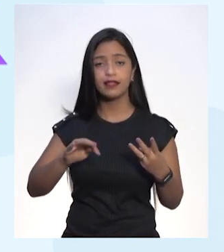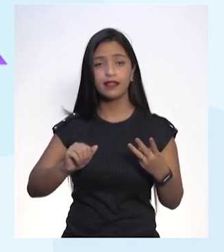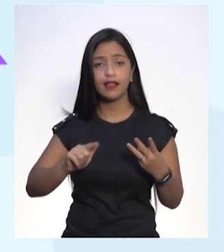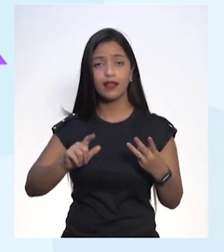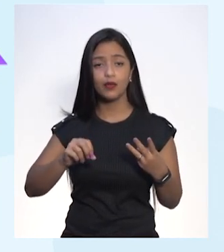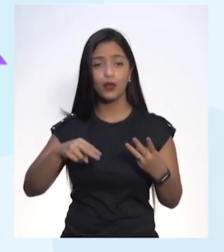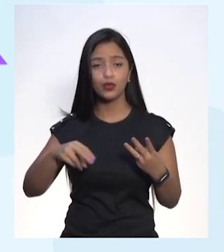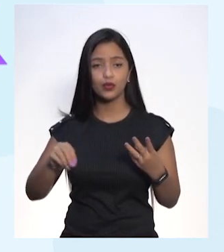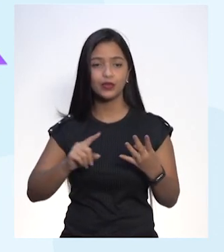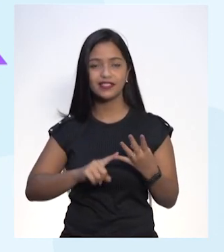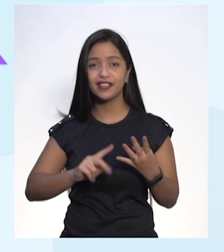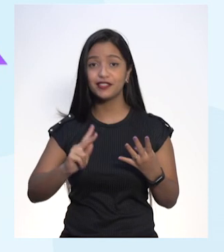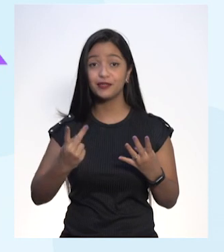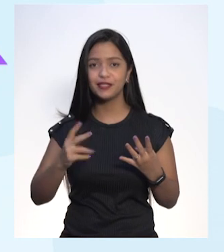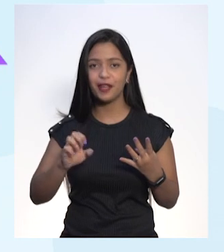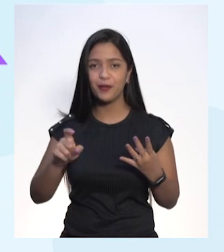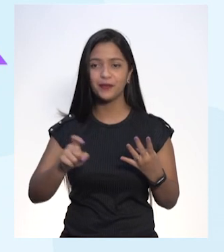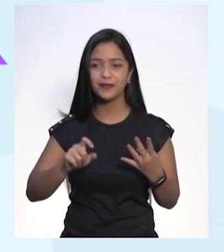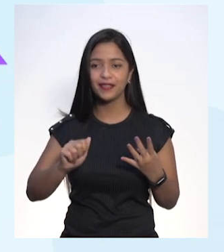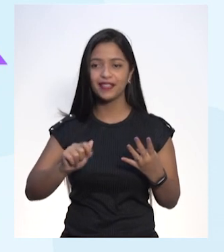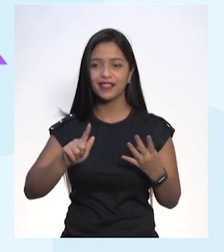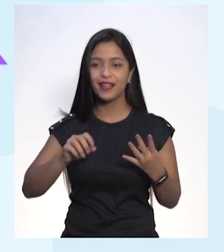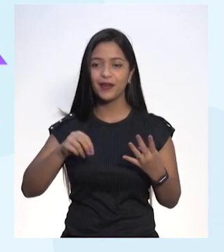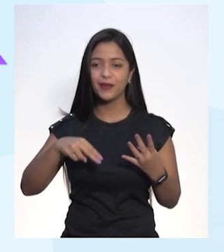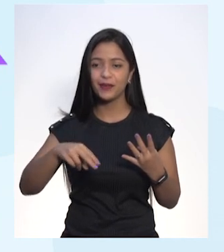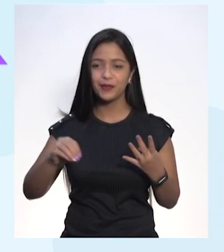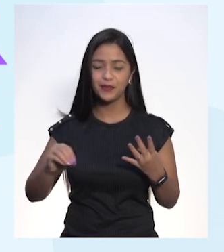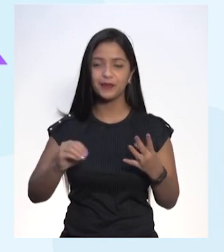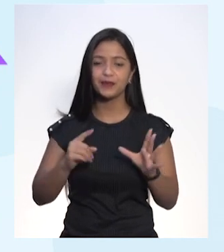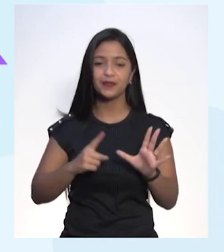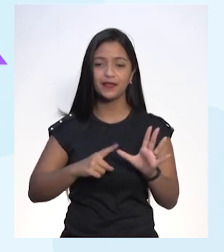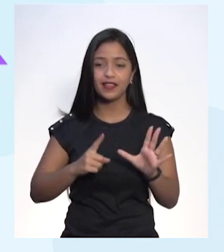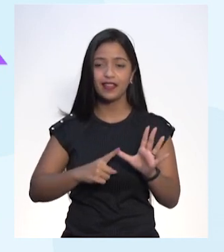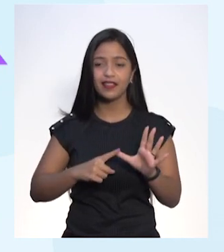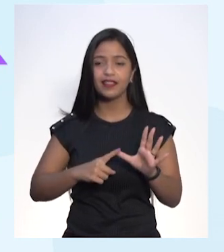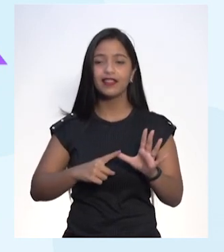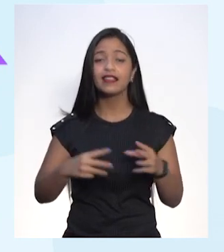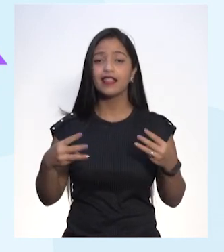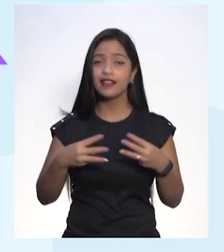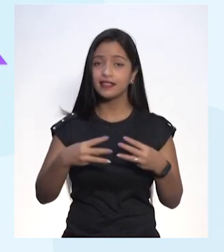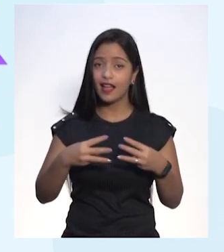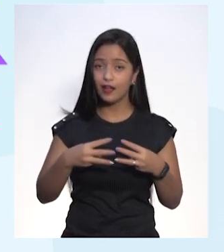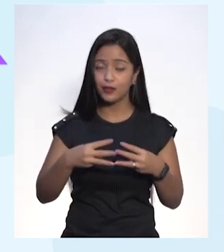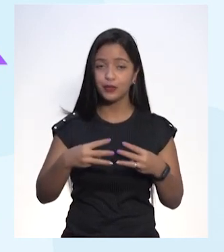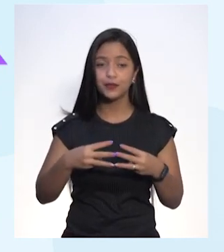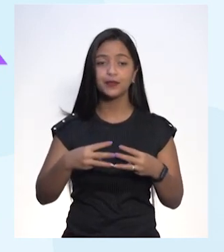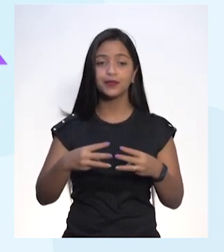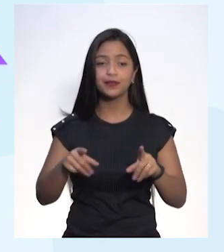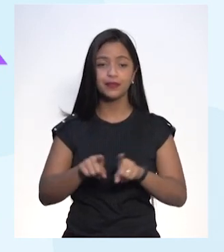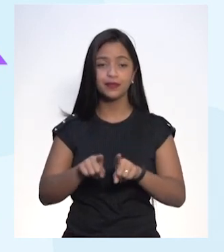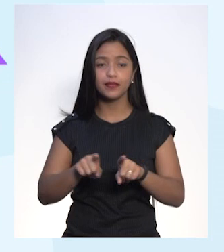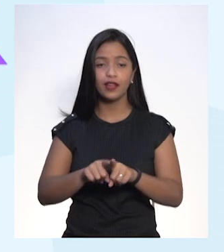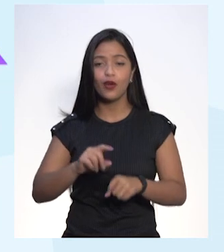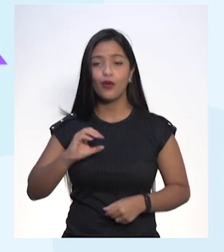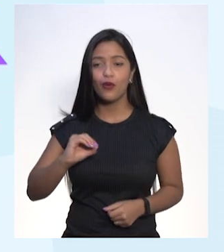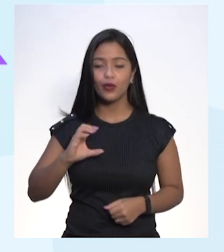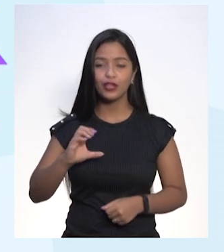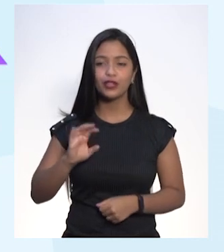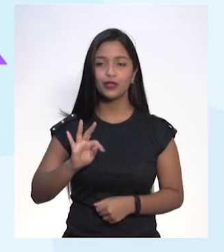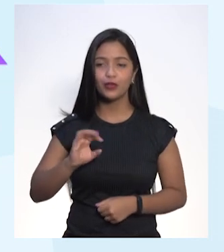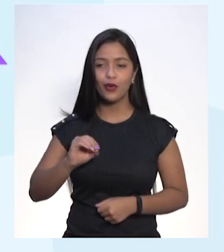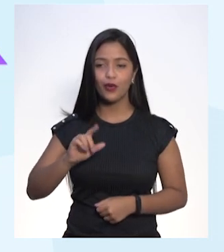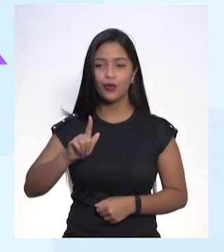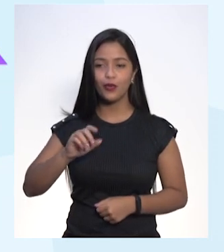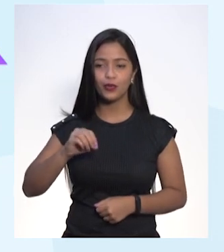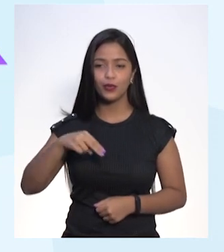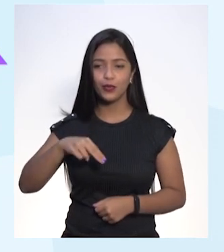heptágono, octógono, não é octágono não, octógono, se tornou famoso aí por conta da luta, né, da